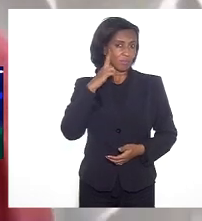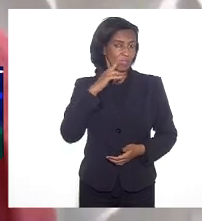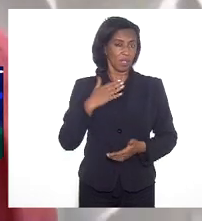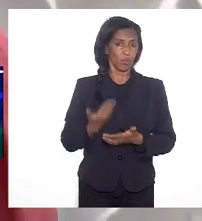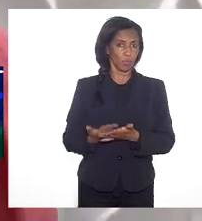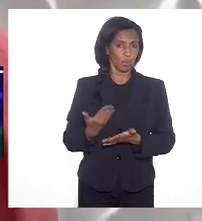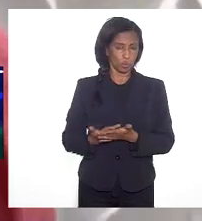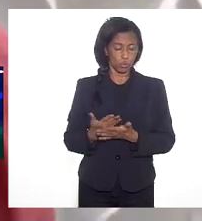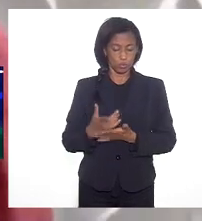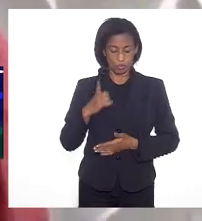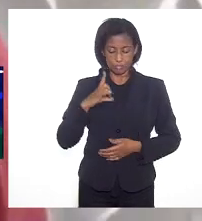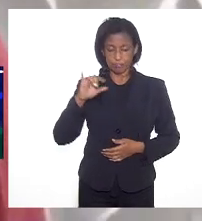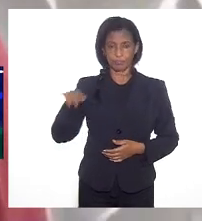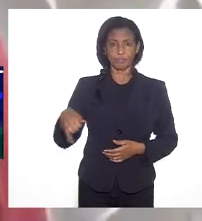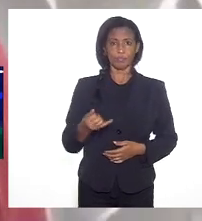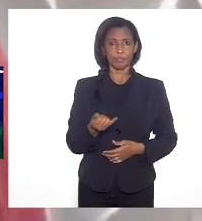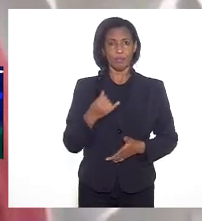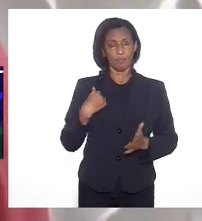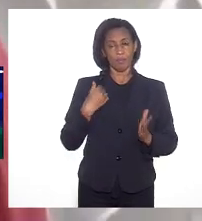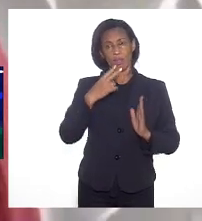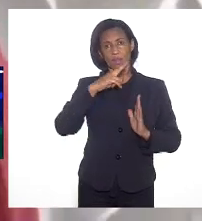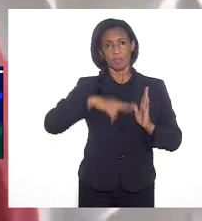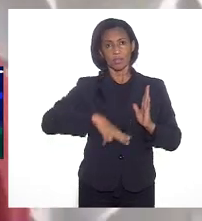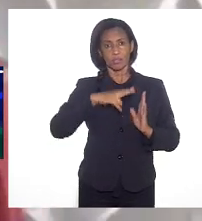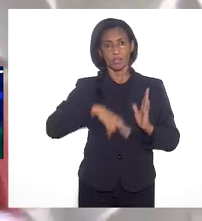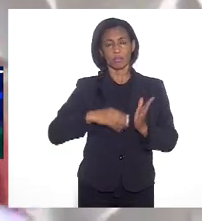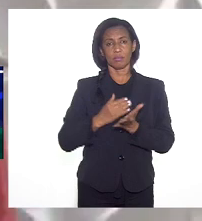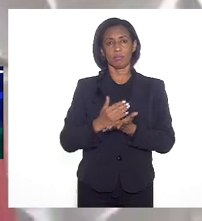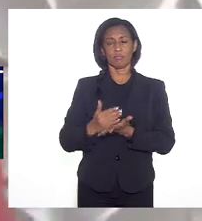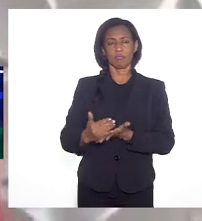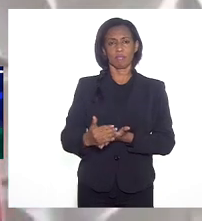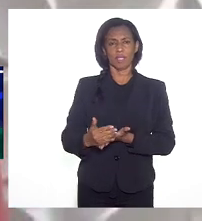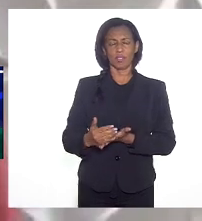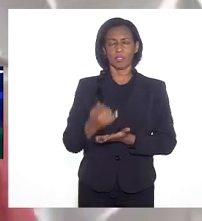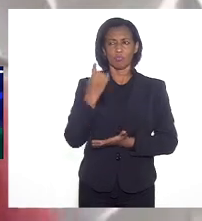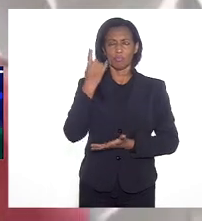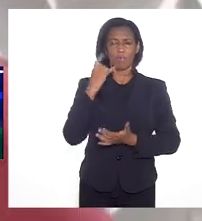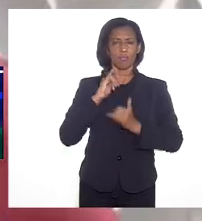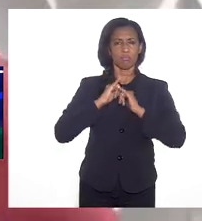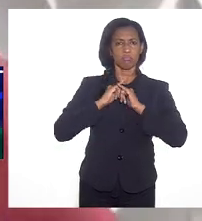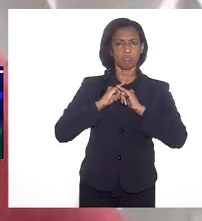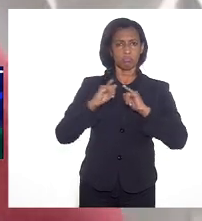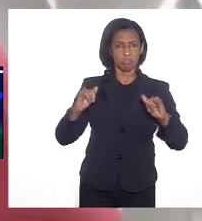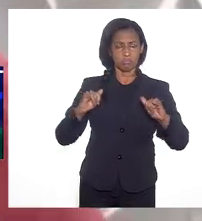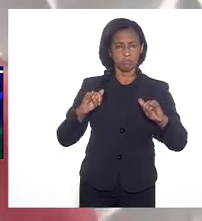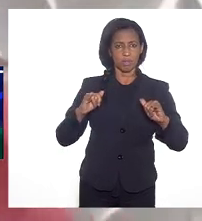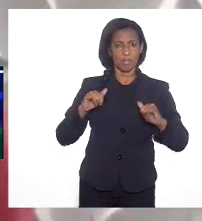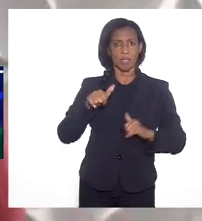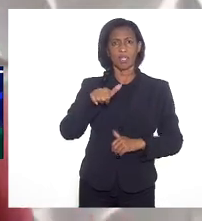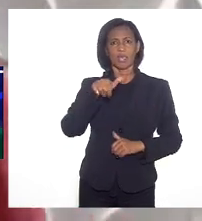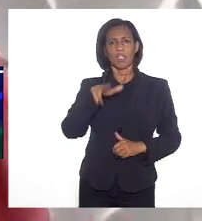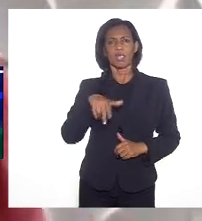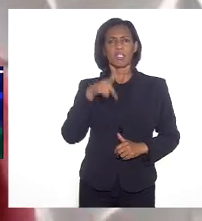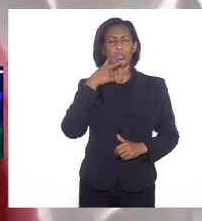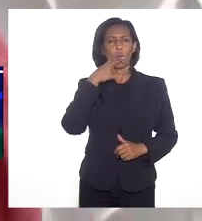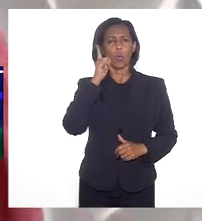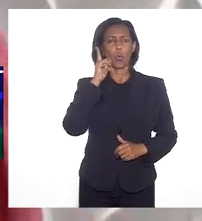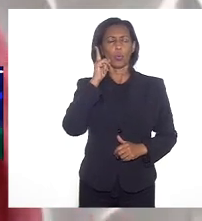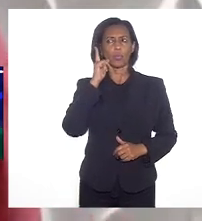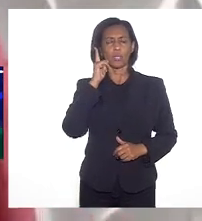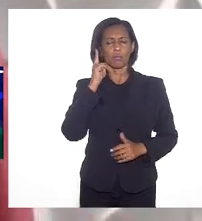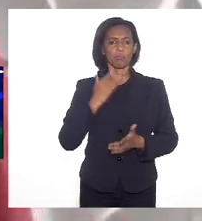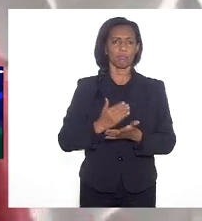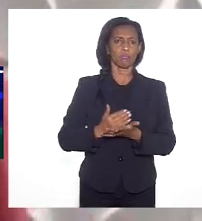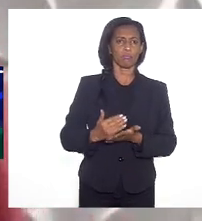estudo que tive a oportunidade de ler a partir de uma notícia em que se deu ontem a partir de